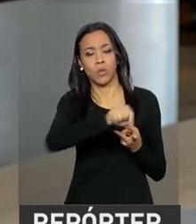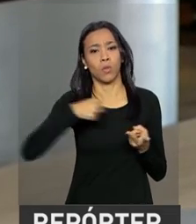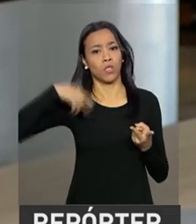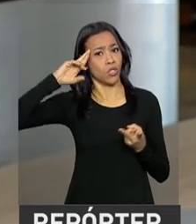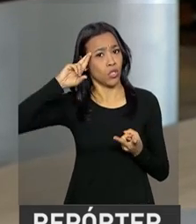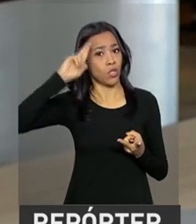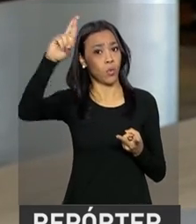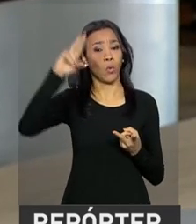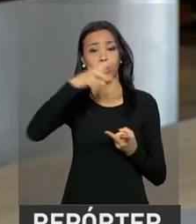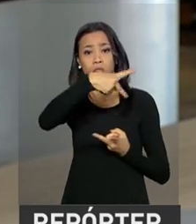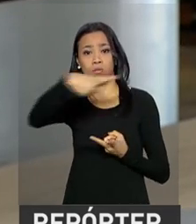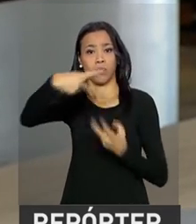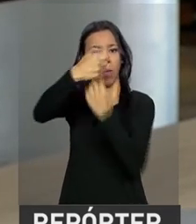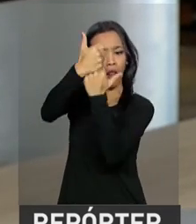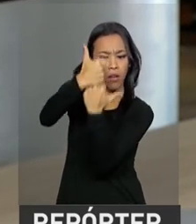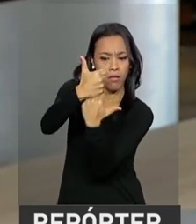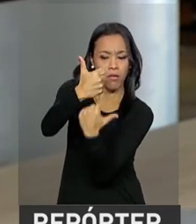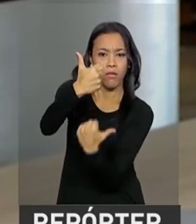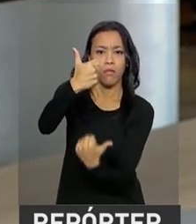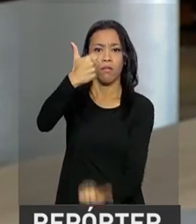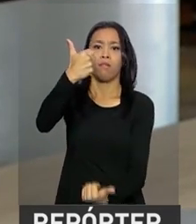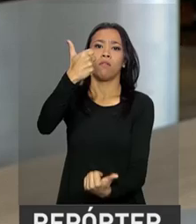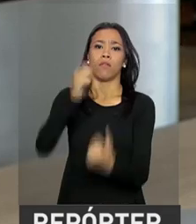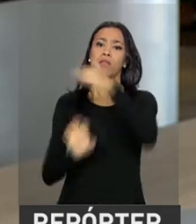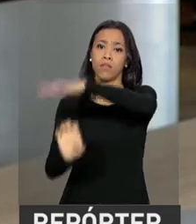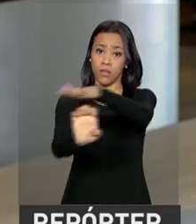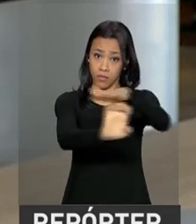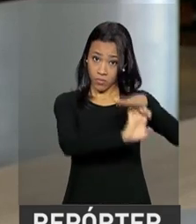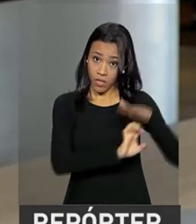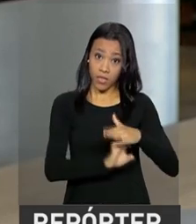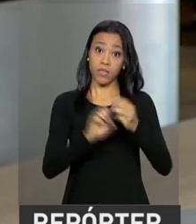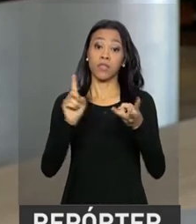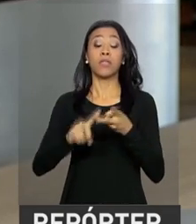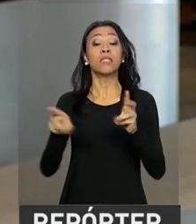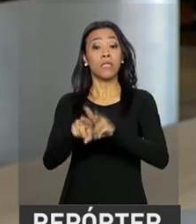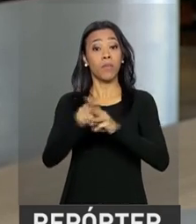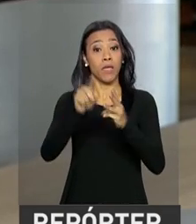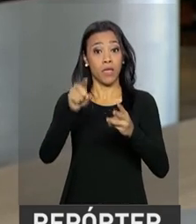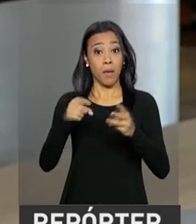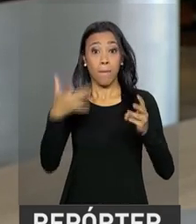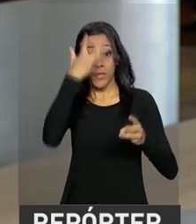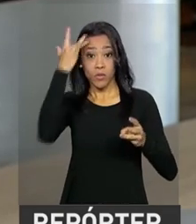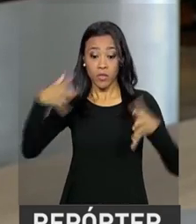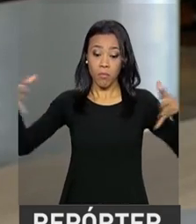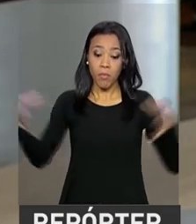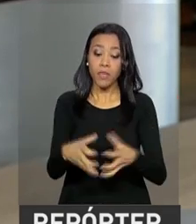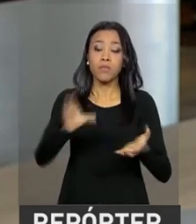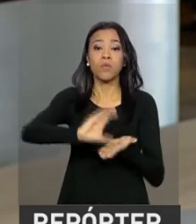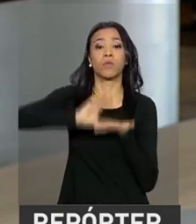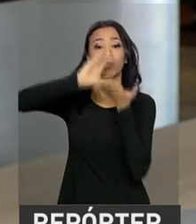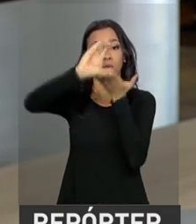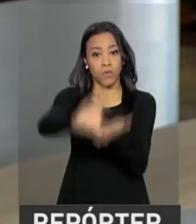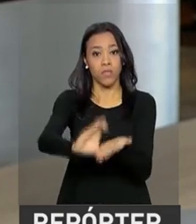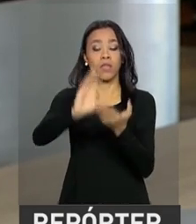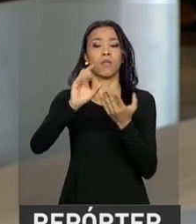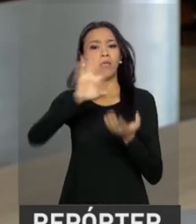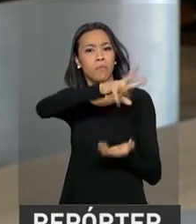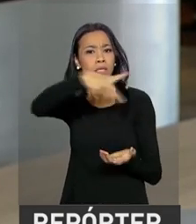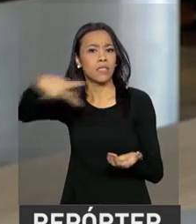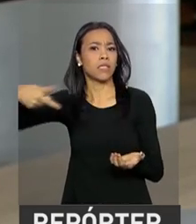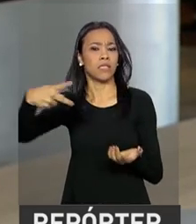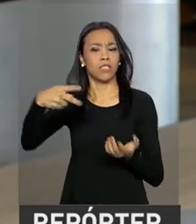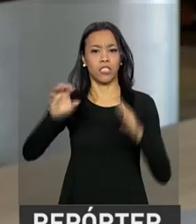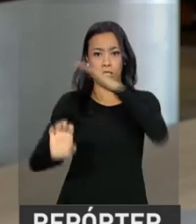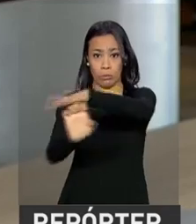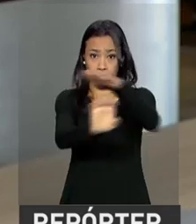diretores dirigentes membros do Conselho de administração e presidentes de empresas públicas e